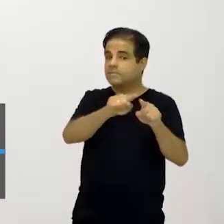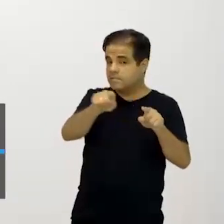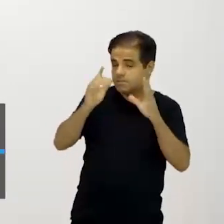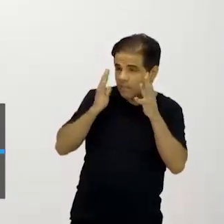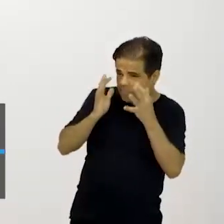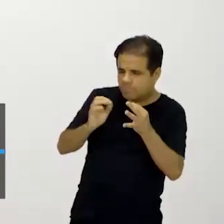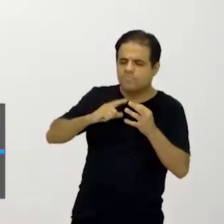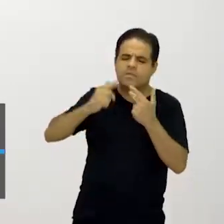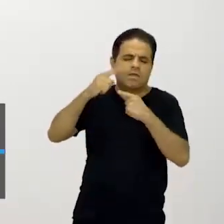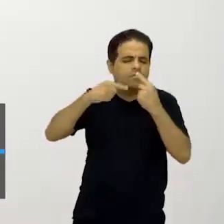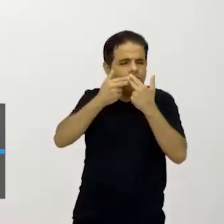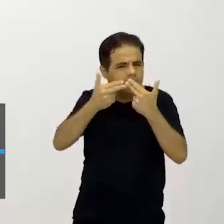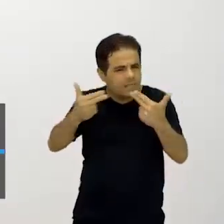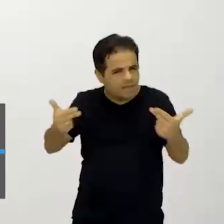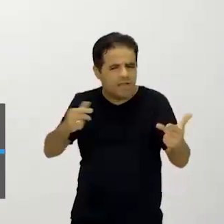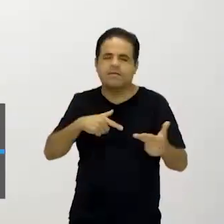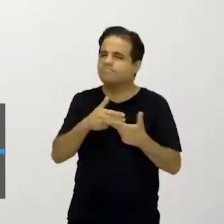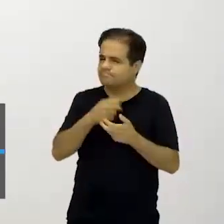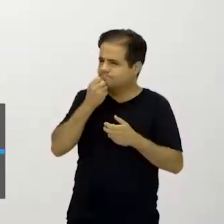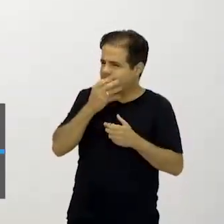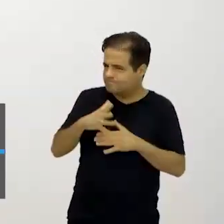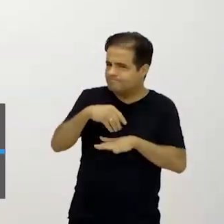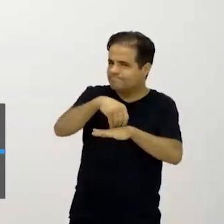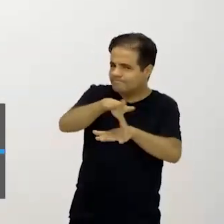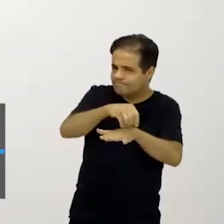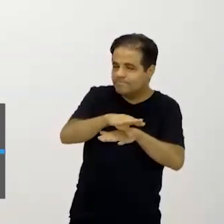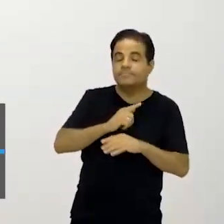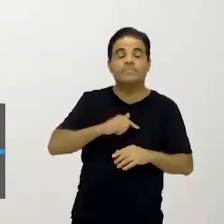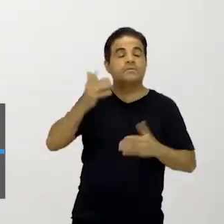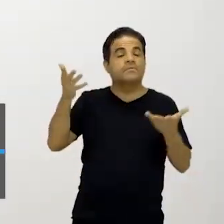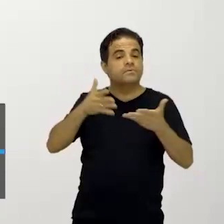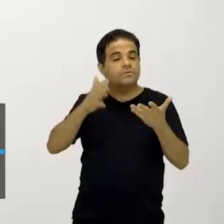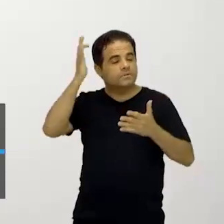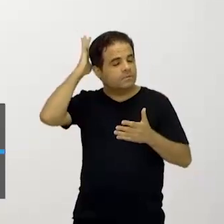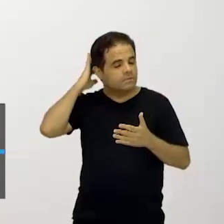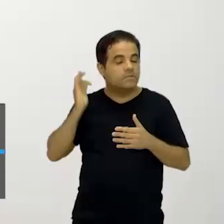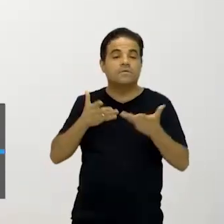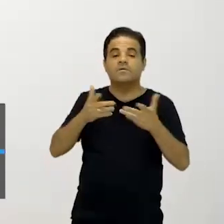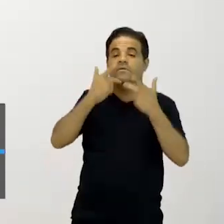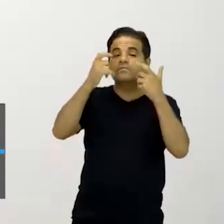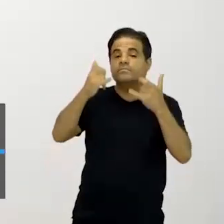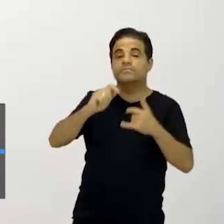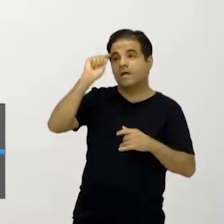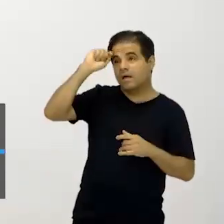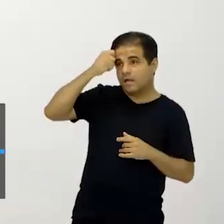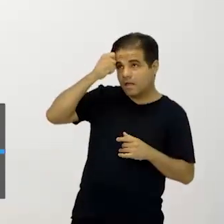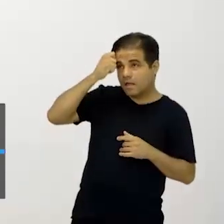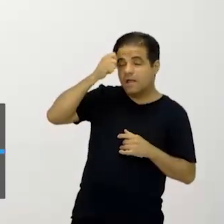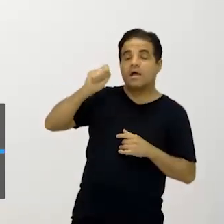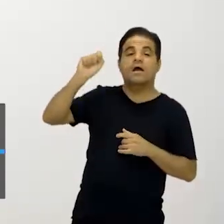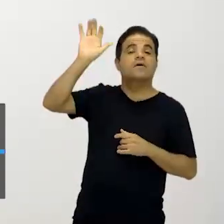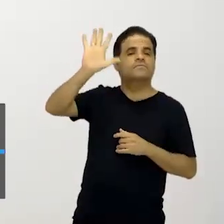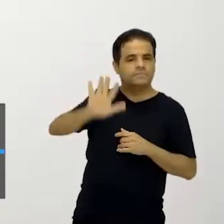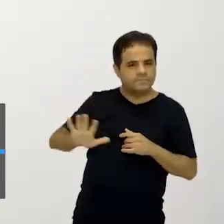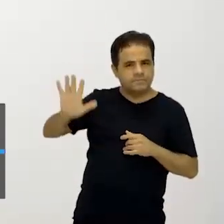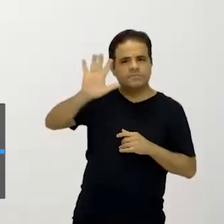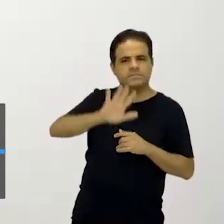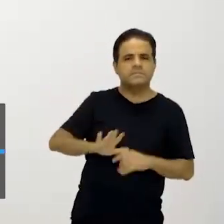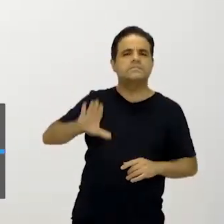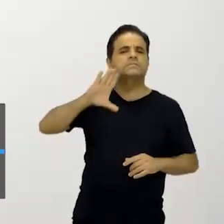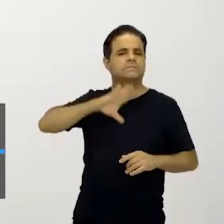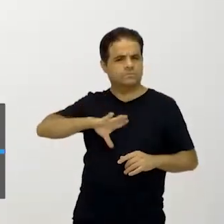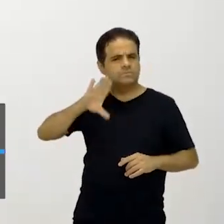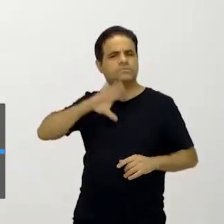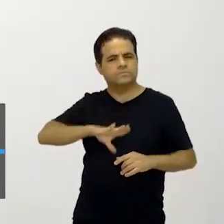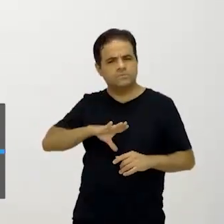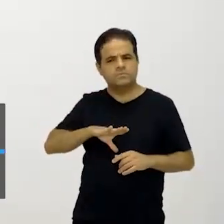porque tem muita novidade para vocês. Mas hoje, especificamente, a gente vai falar aí África em língua portuguesa. Isso já